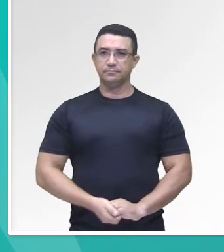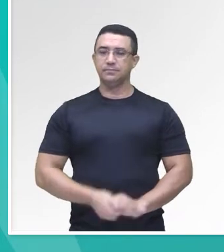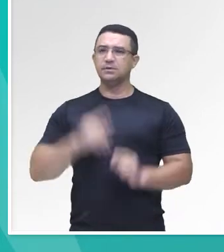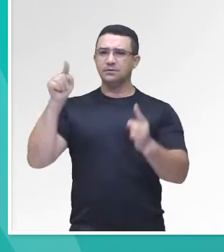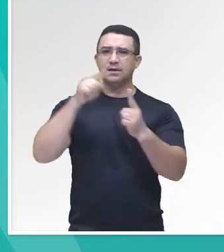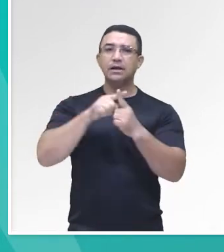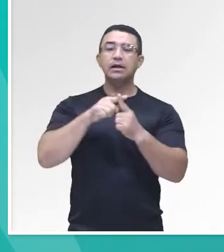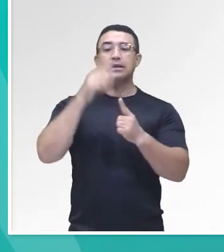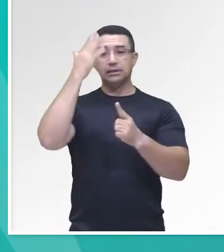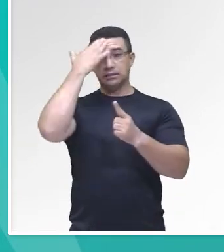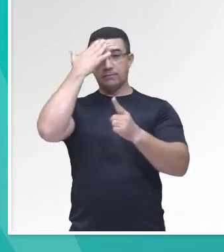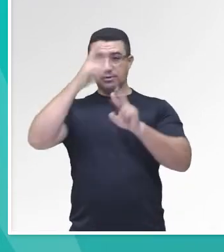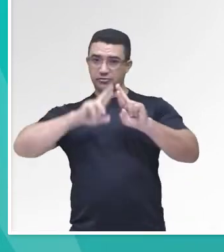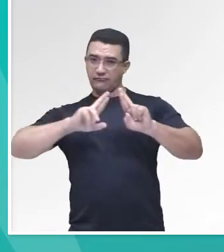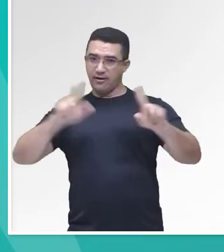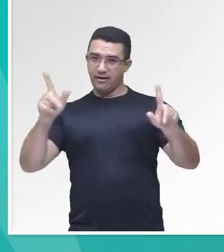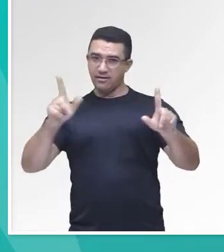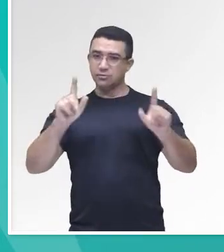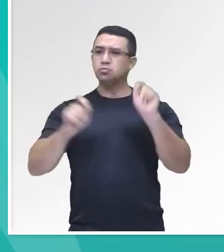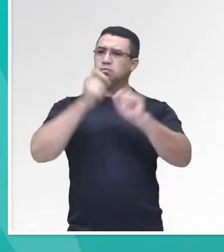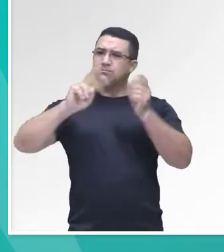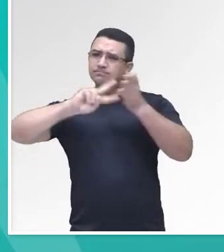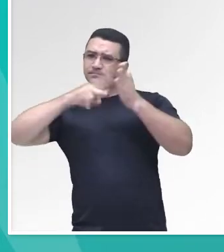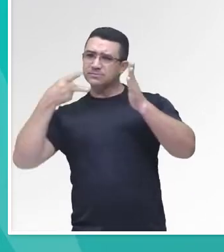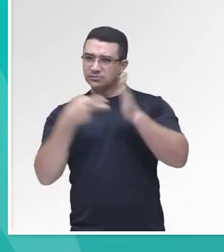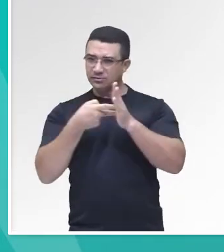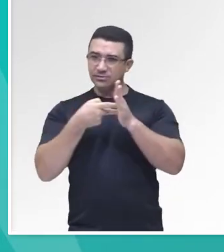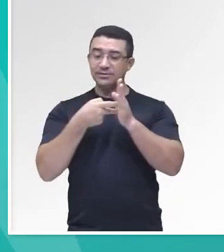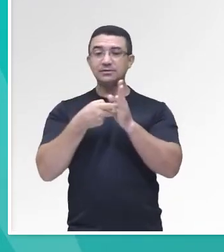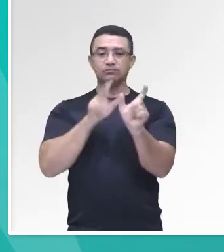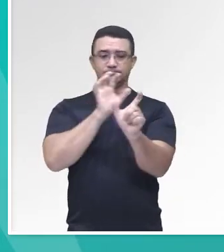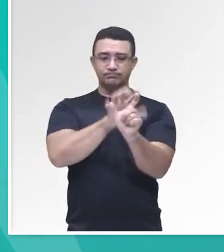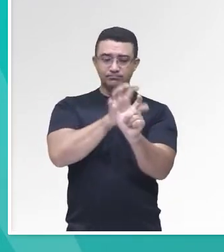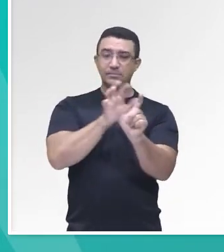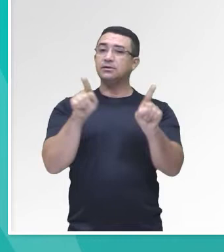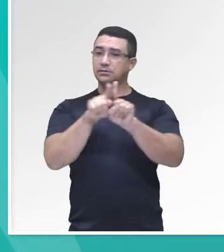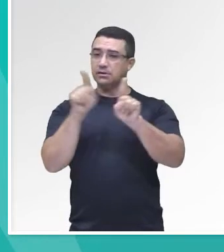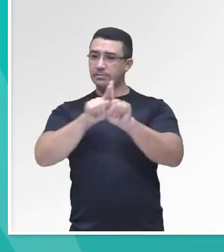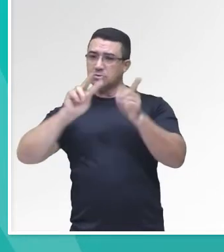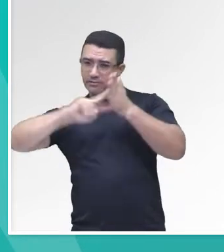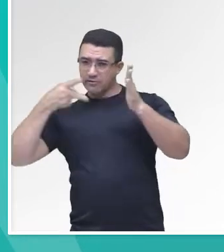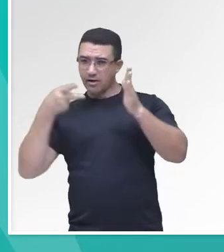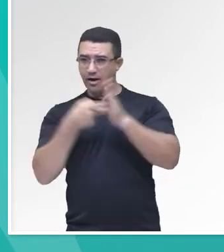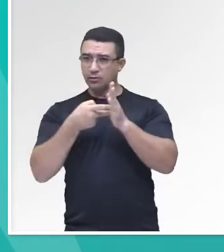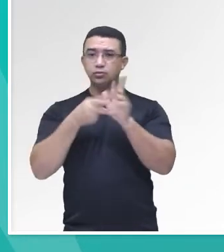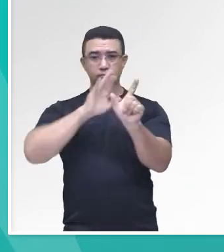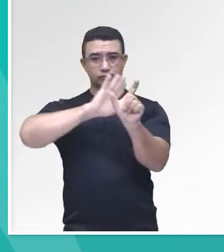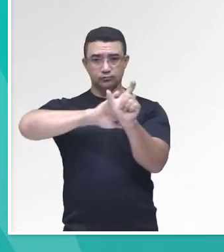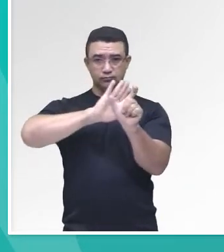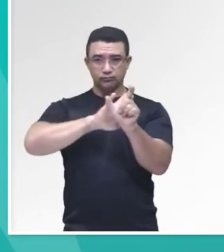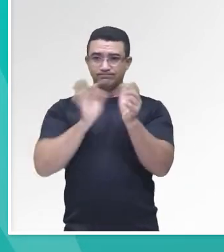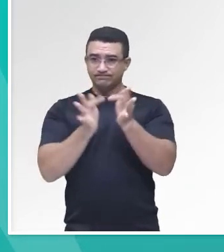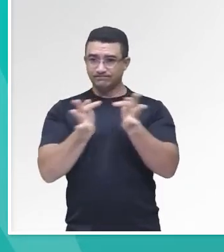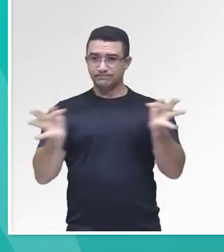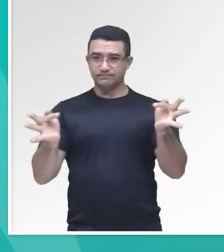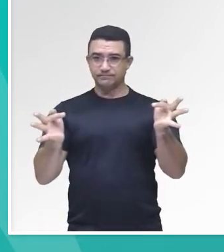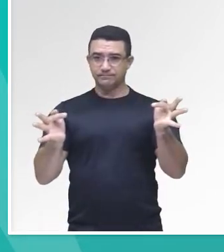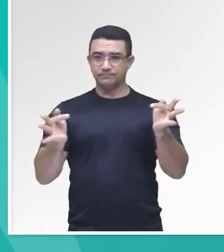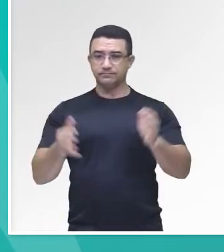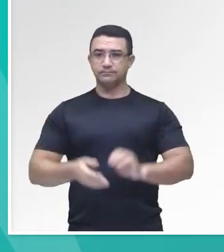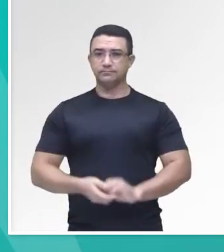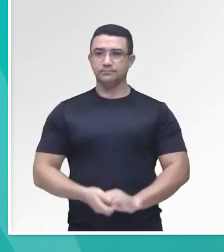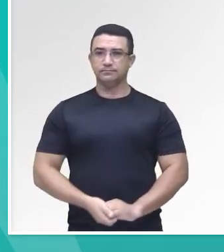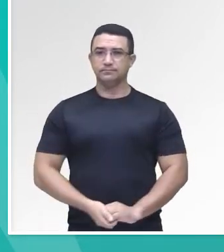Habilidade: diferenciar o sentido denotativo e o sentido conotativo em frases.